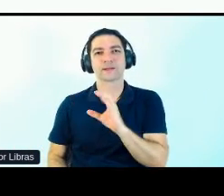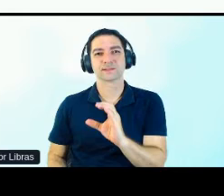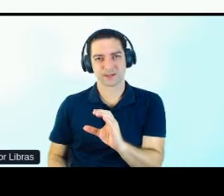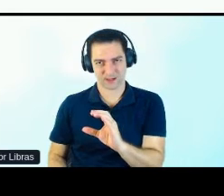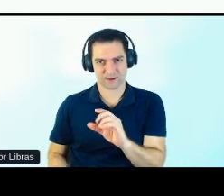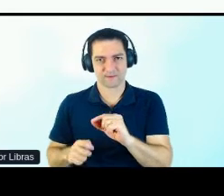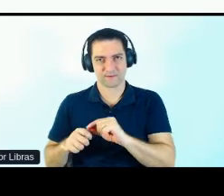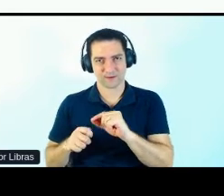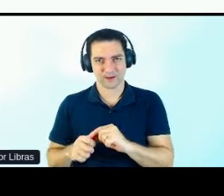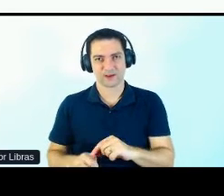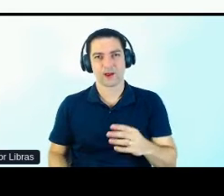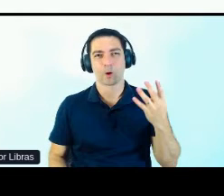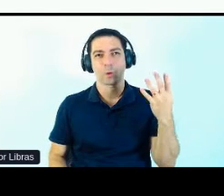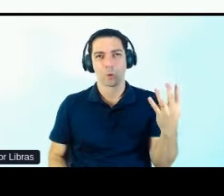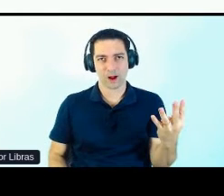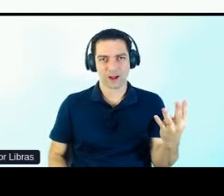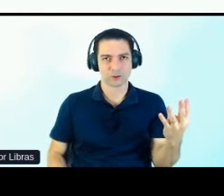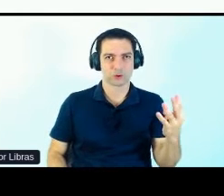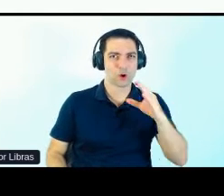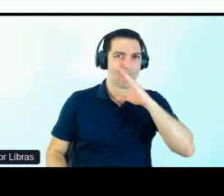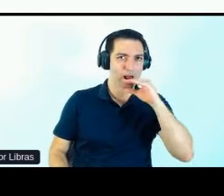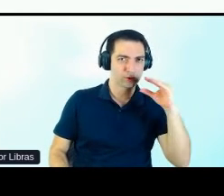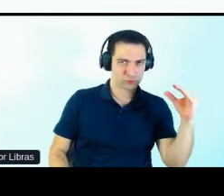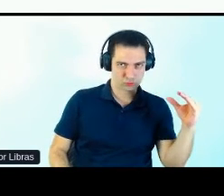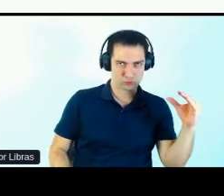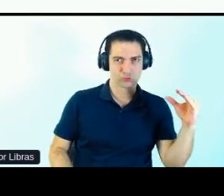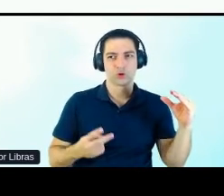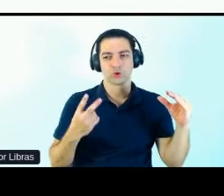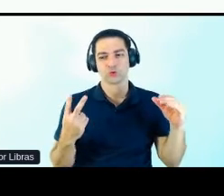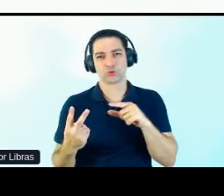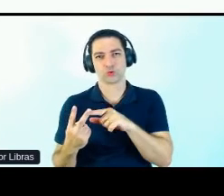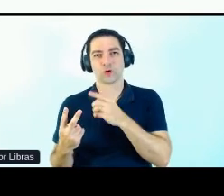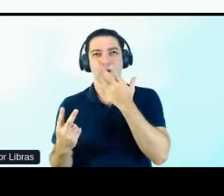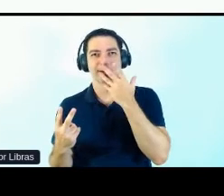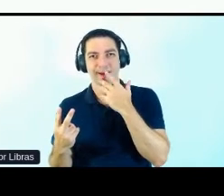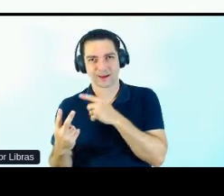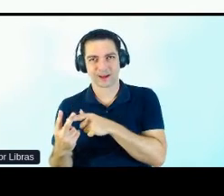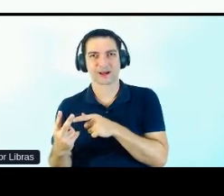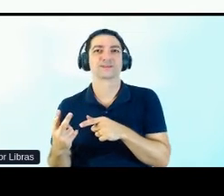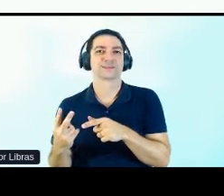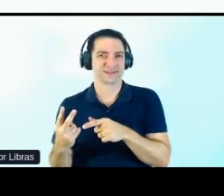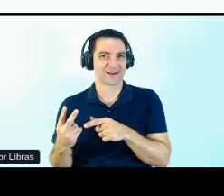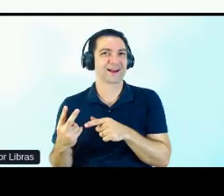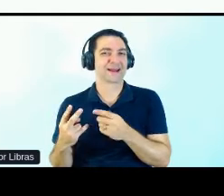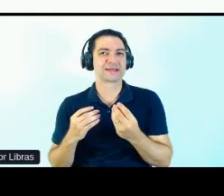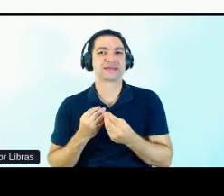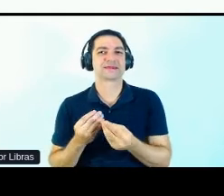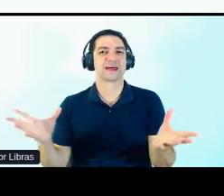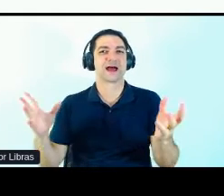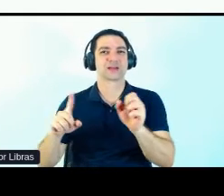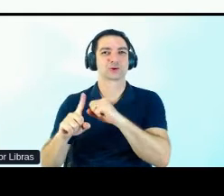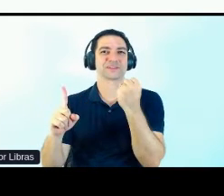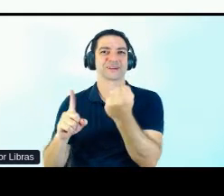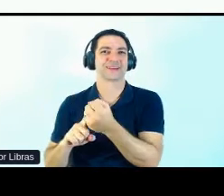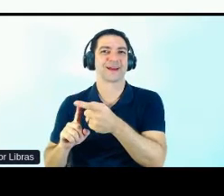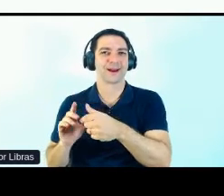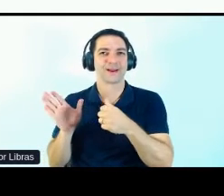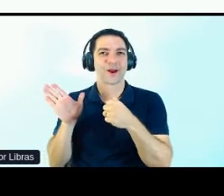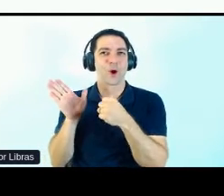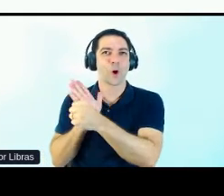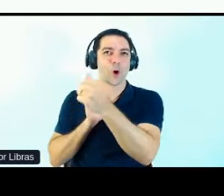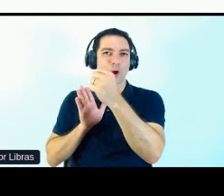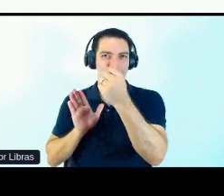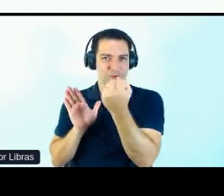para testar exatamente o quanto a gente acaba reforçando esses rótulos. Então, antes do início desse teste, a equipe lá da